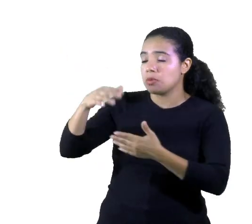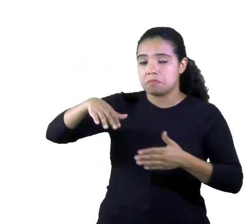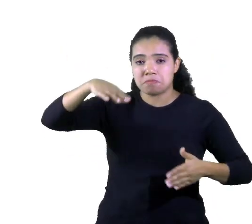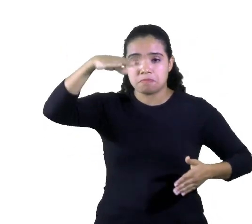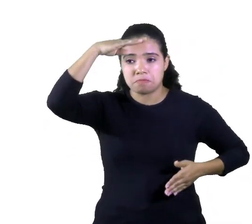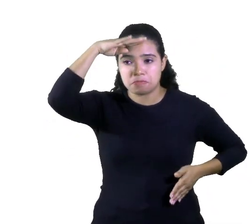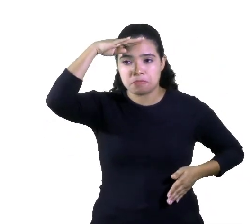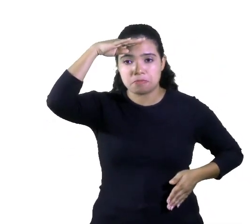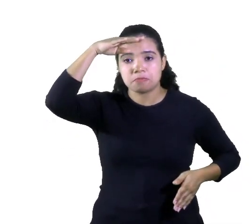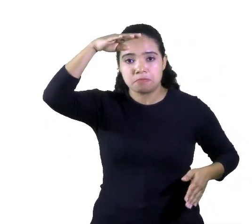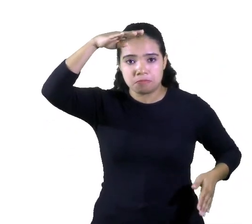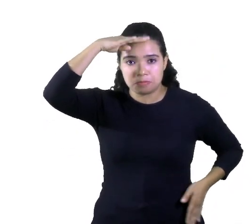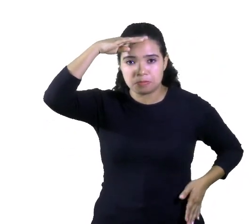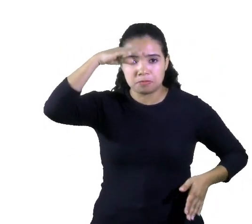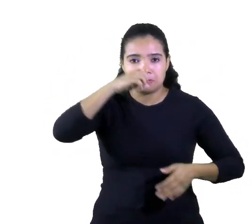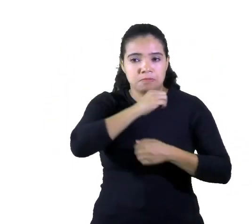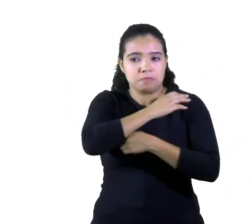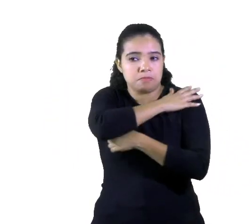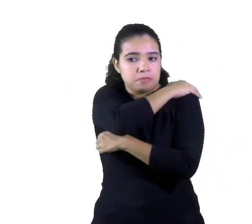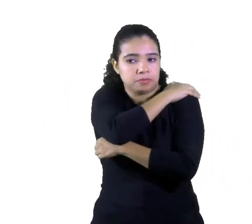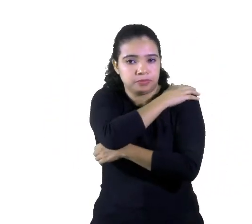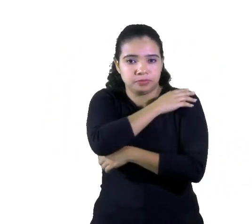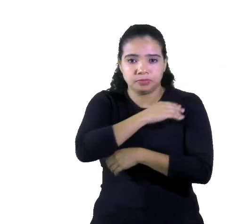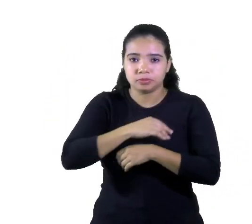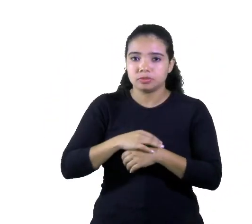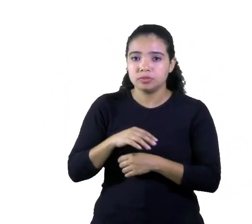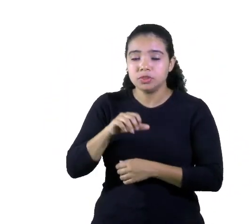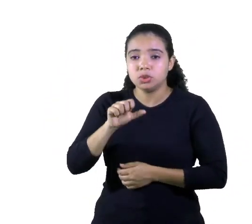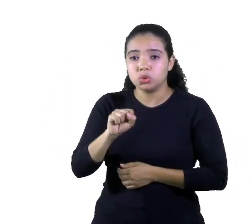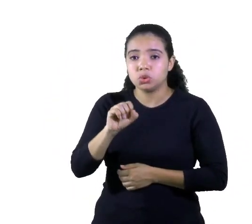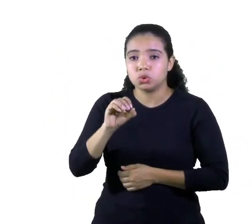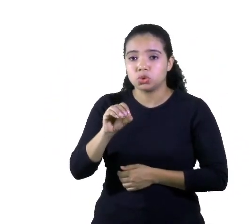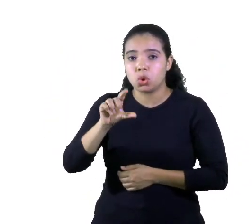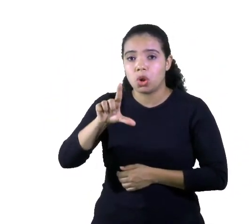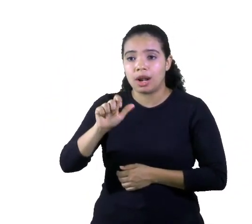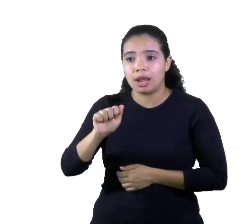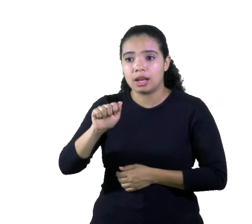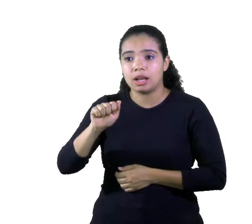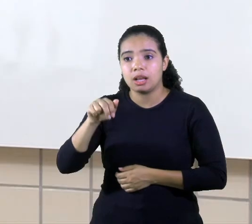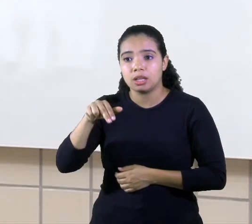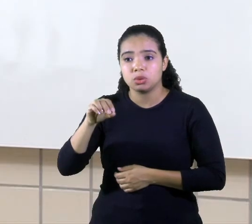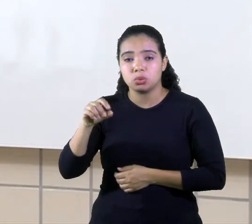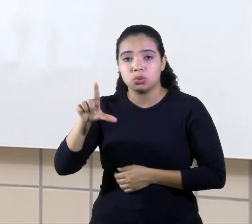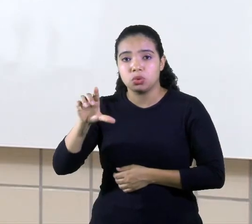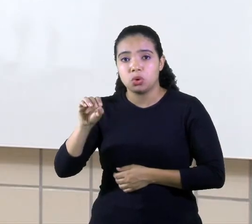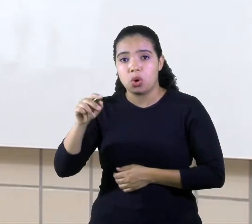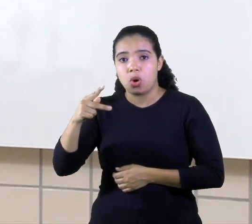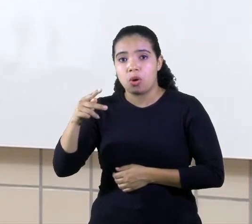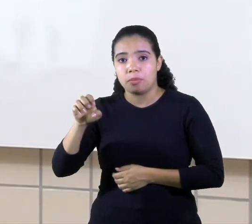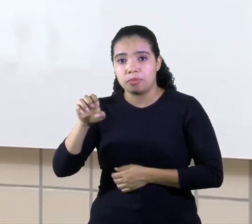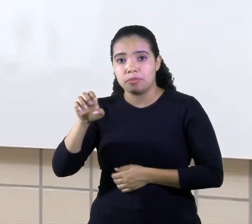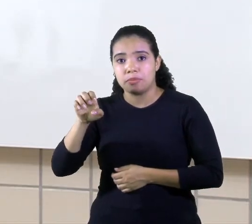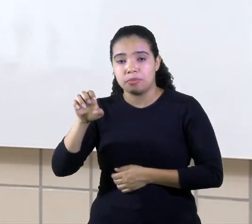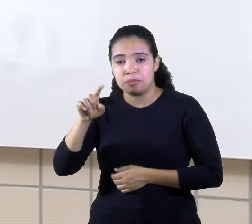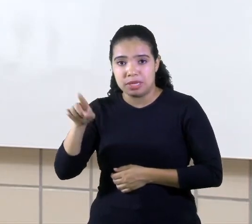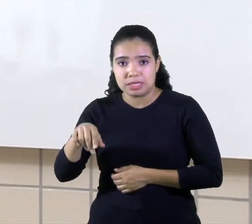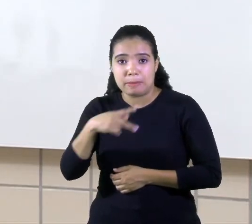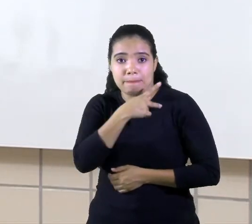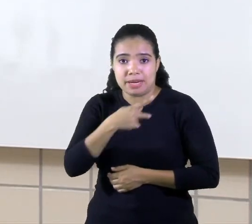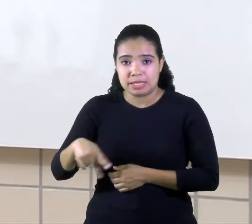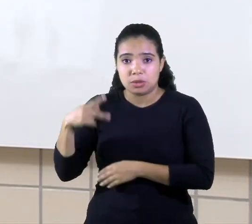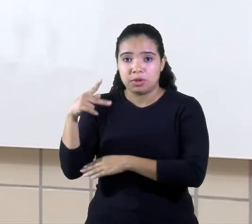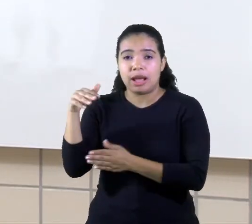forma autoritária. Solano Lopes foi o presidente do Paraguai até 1870, quando